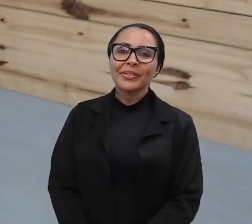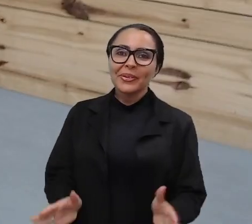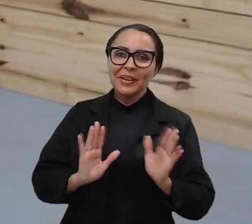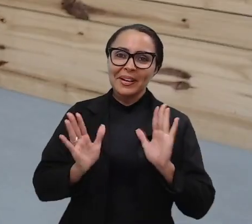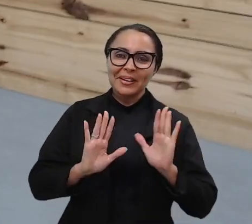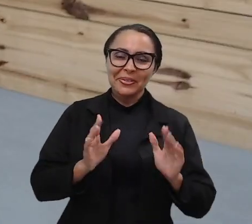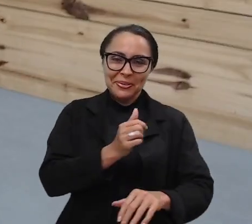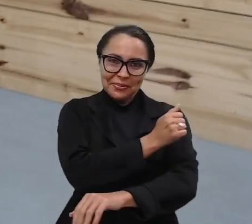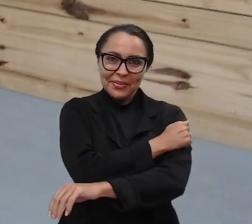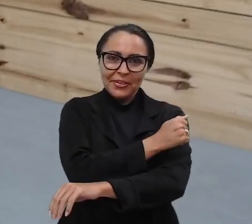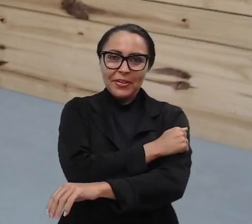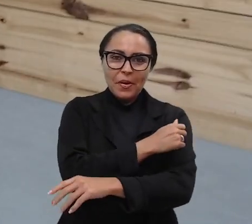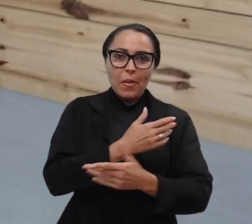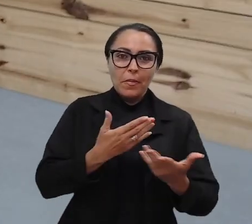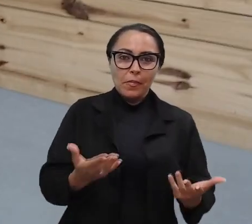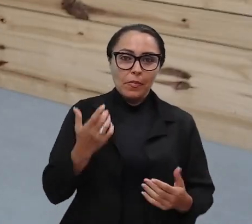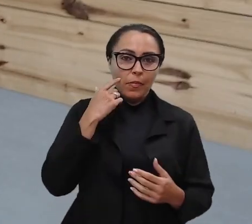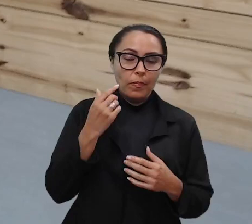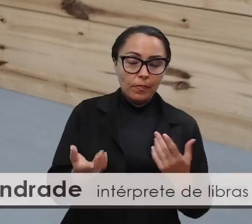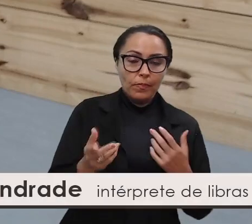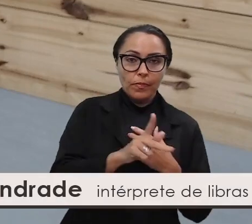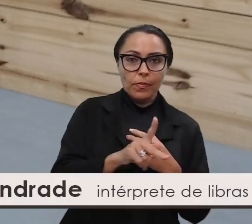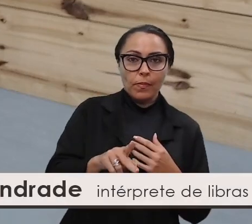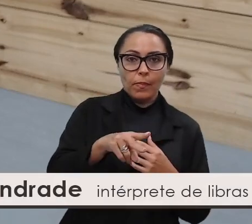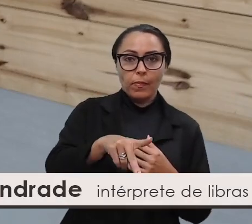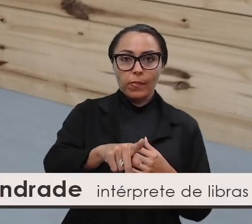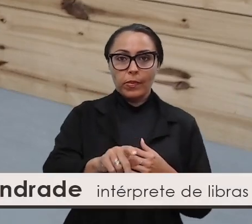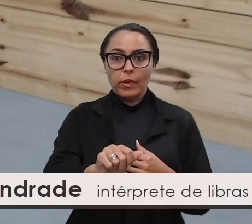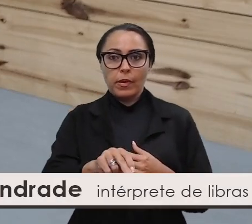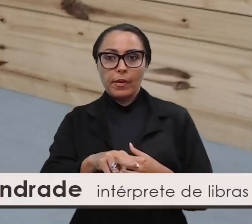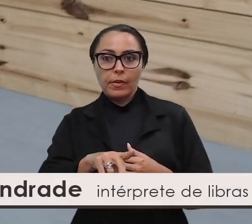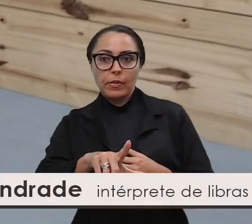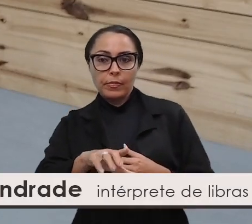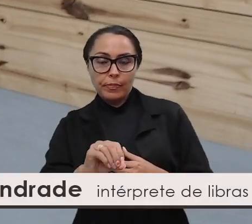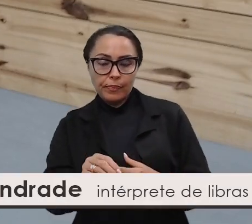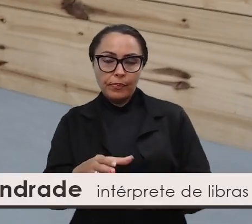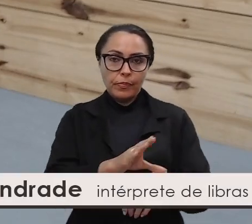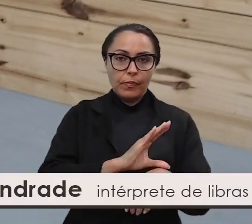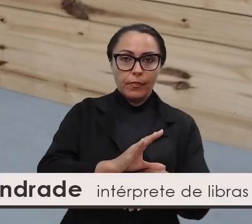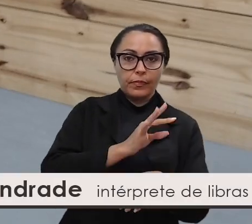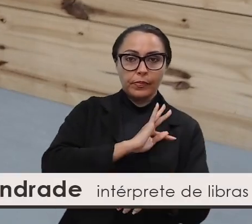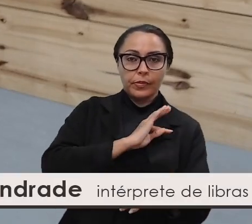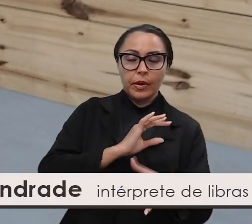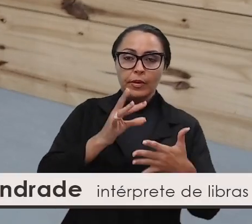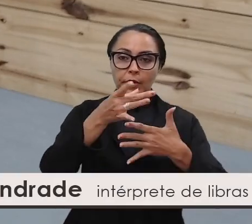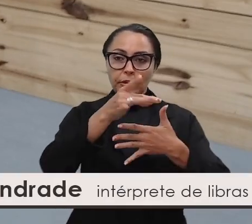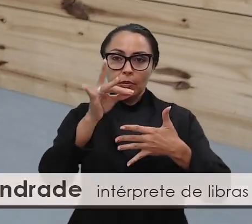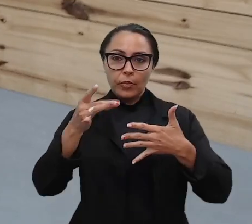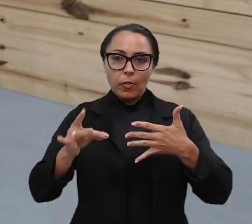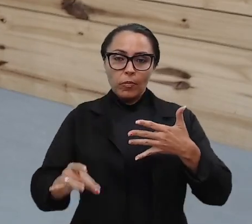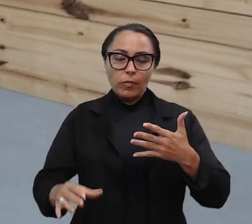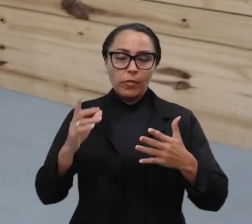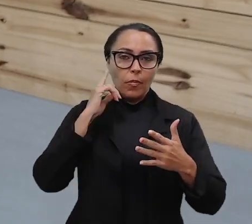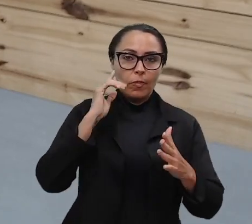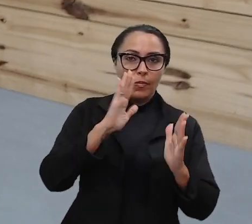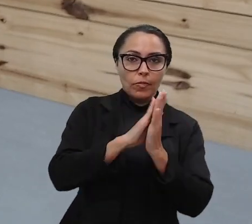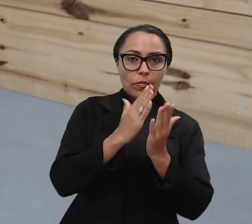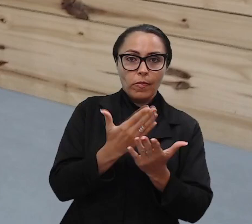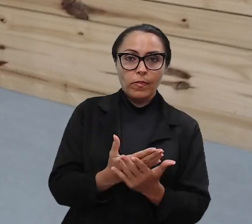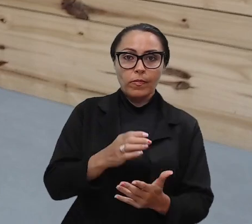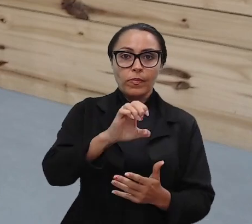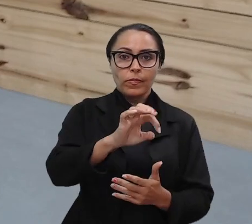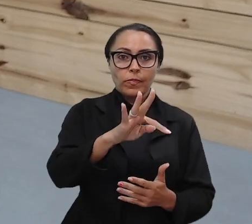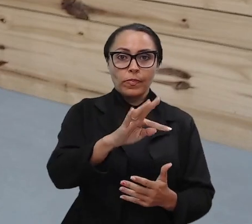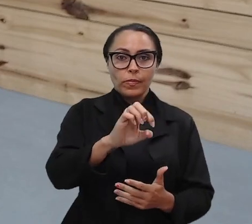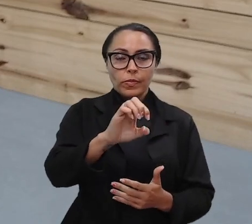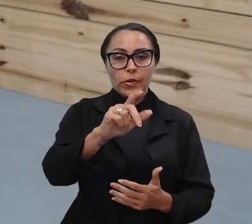Olá, estudante. Meu nome é Paulo Ney. Eu sou professor do curso técnico de logística da Escola Técnica